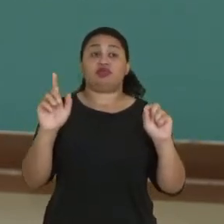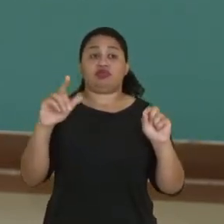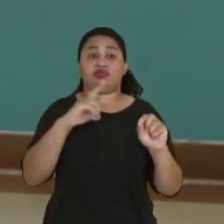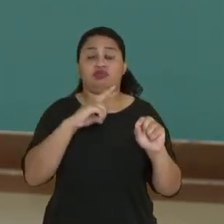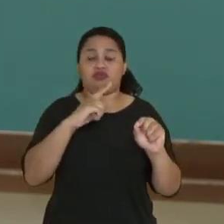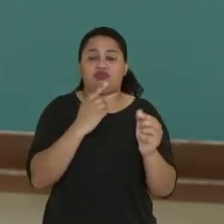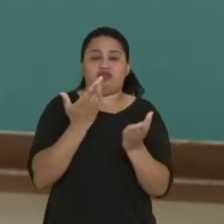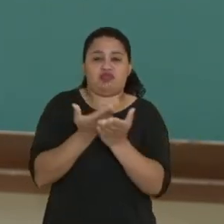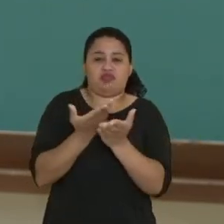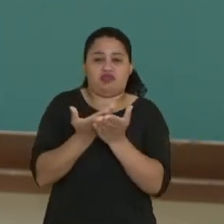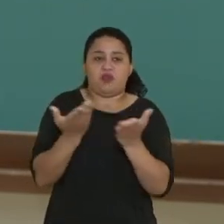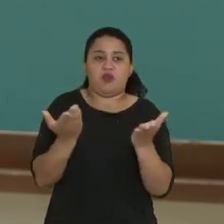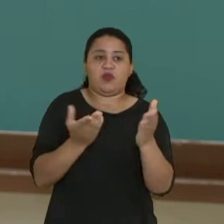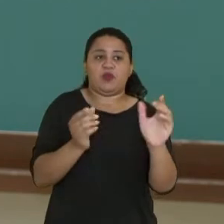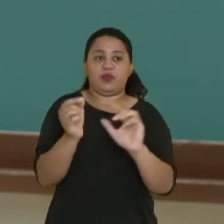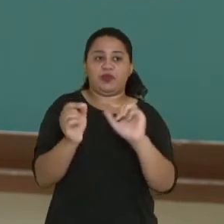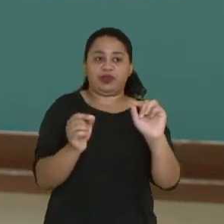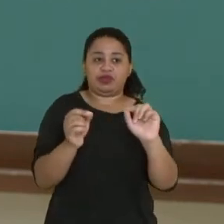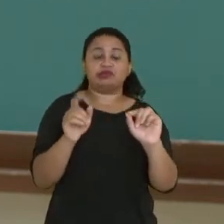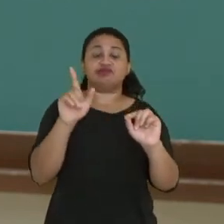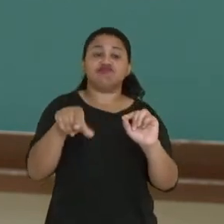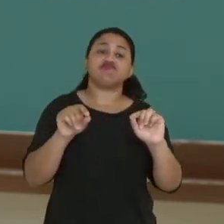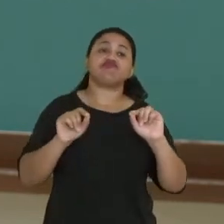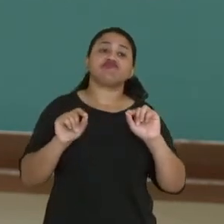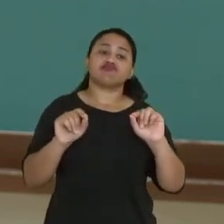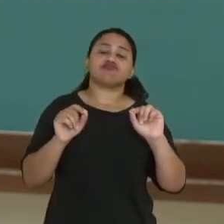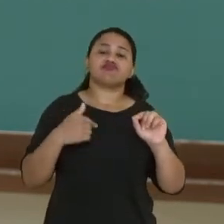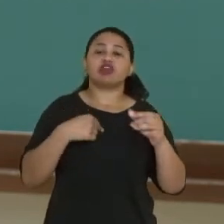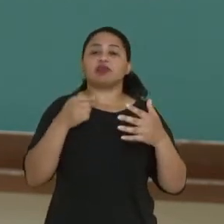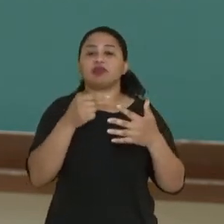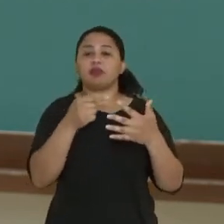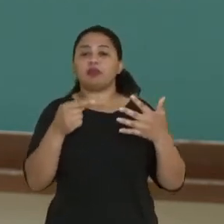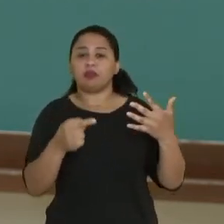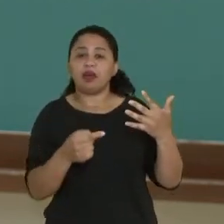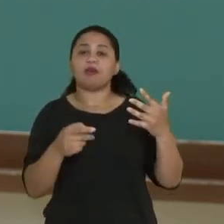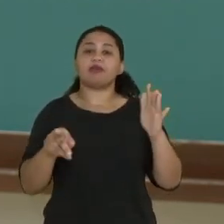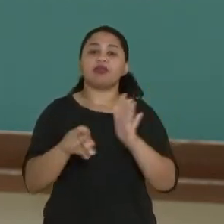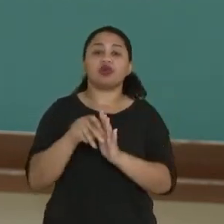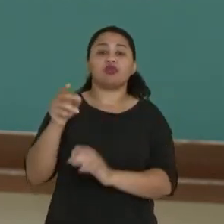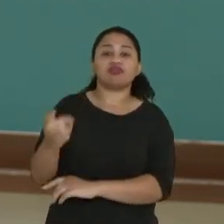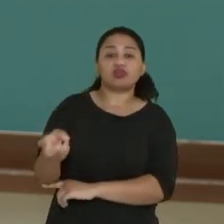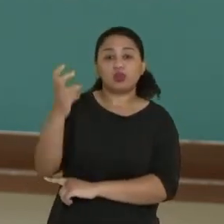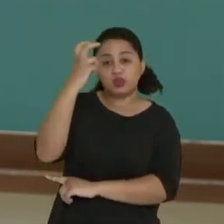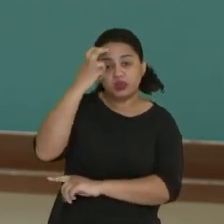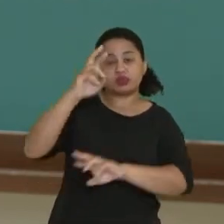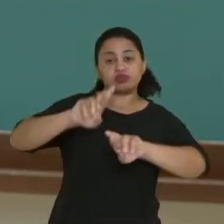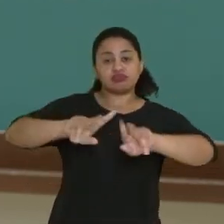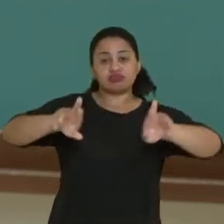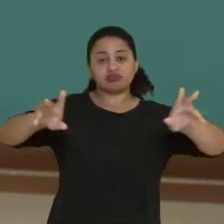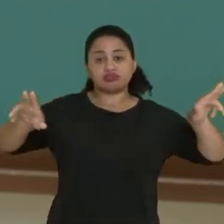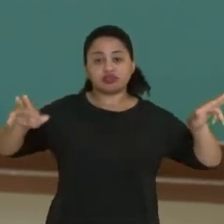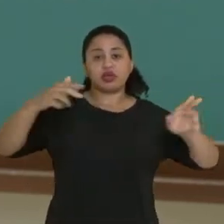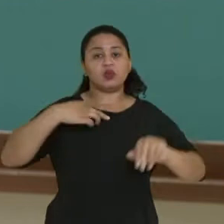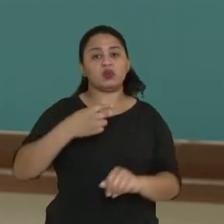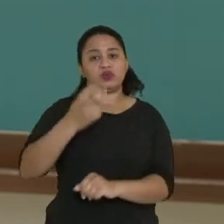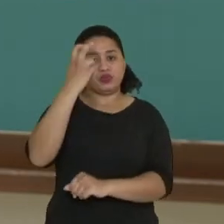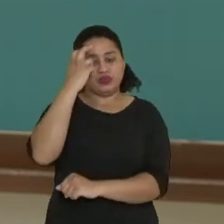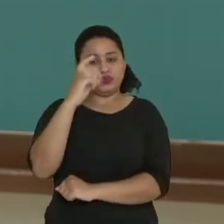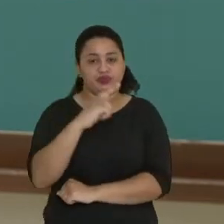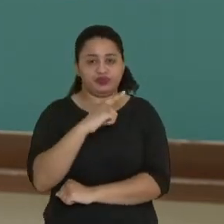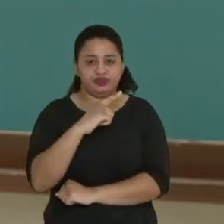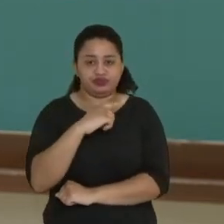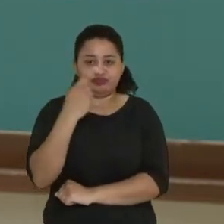nossa aula. Então nós vamos falar aqui sobre elementos da nossa cultura, da nossa diversidade cultural, enfim,